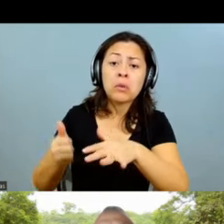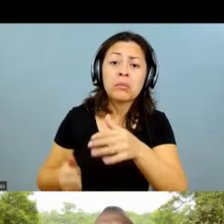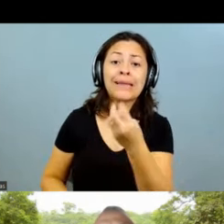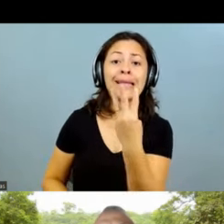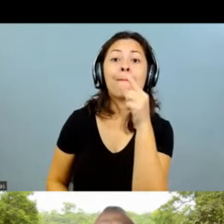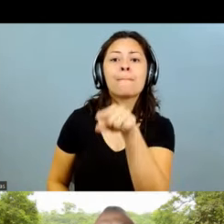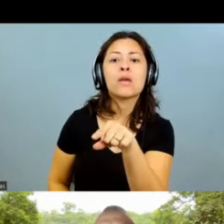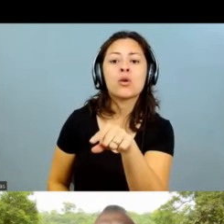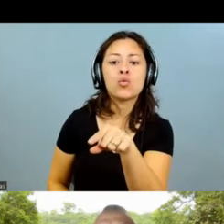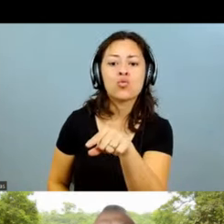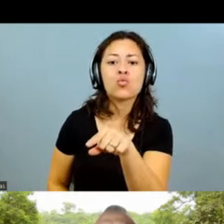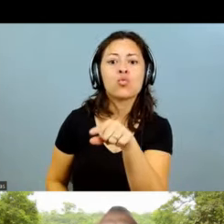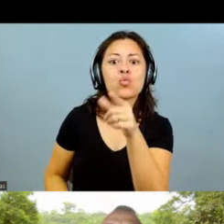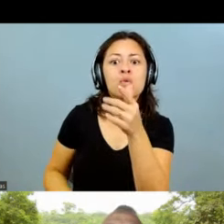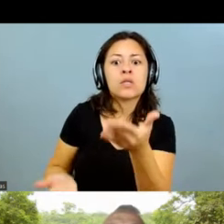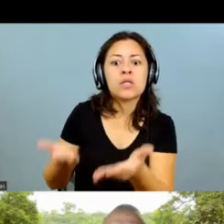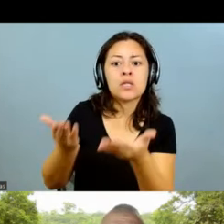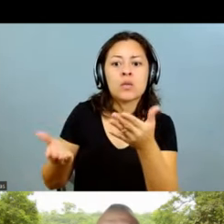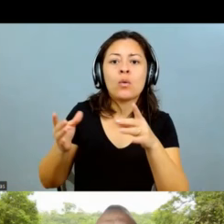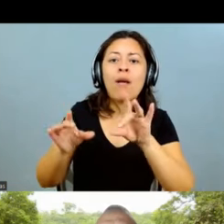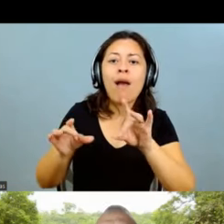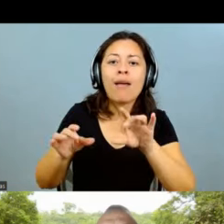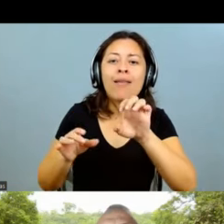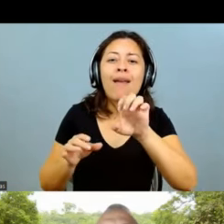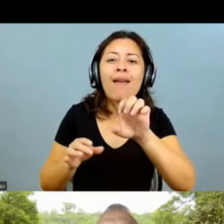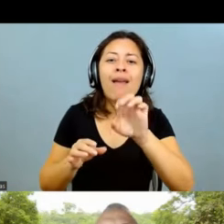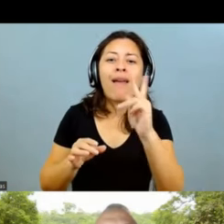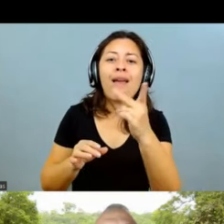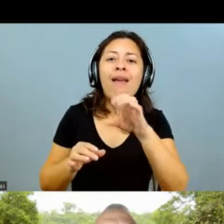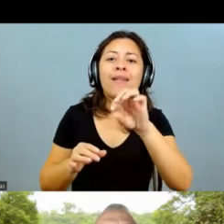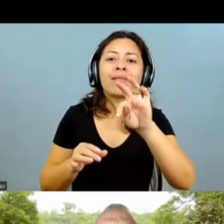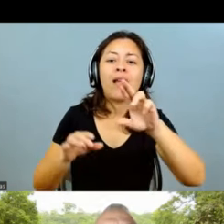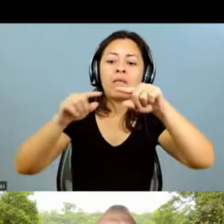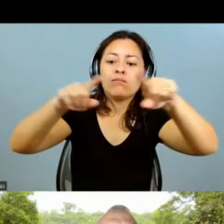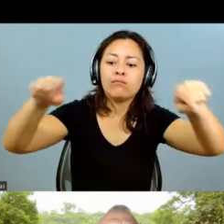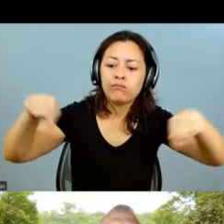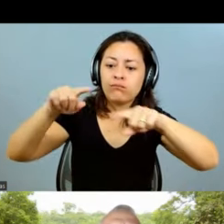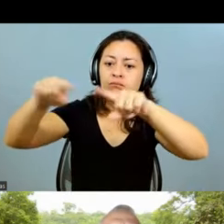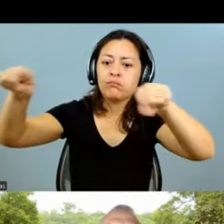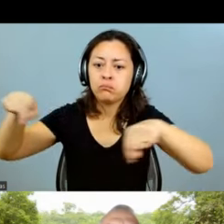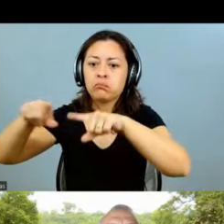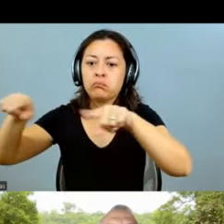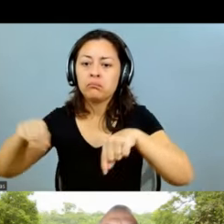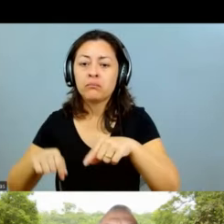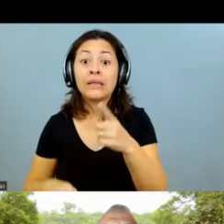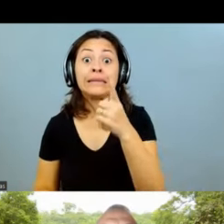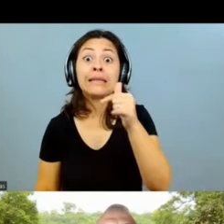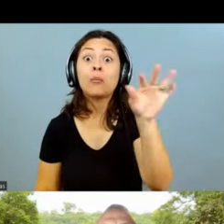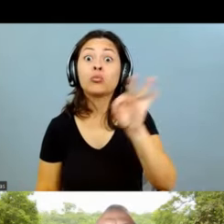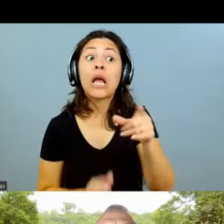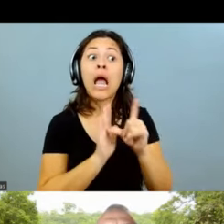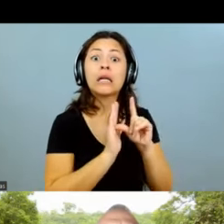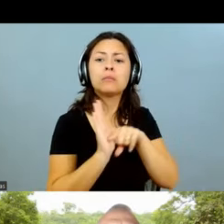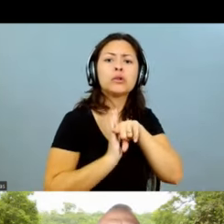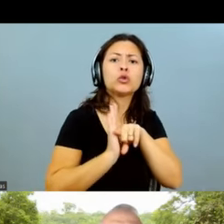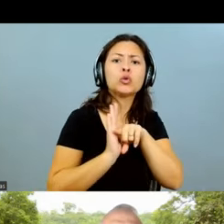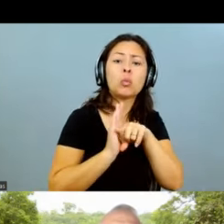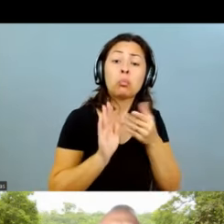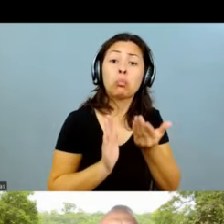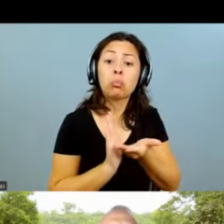3.276 kg por hectar 17% inferior ao orçado e uns 1% superior à